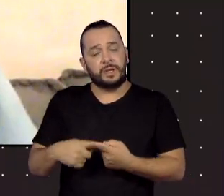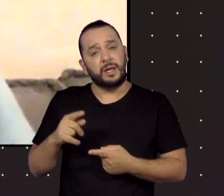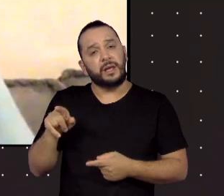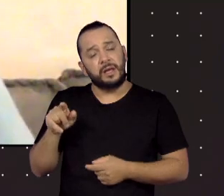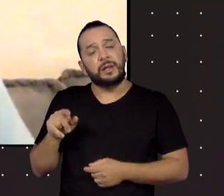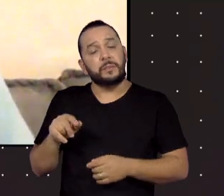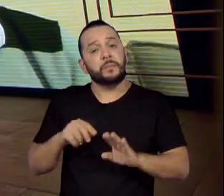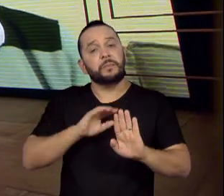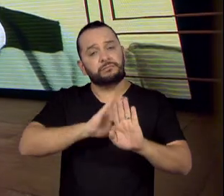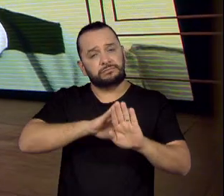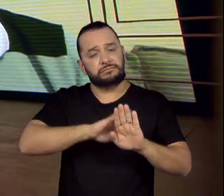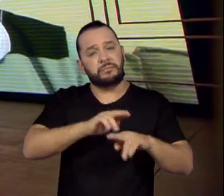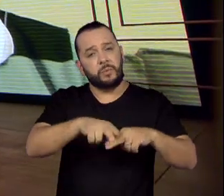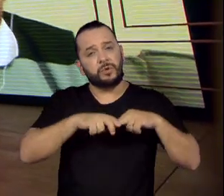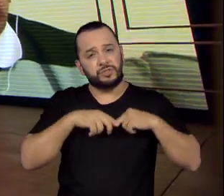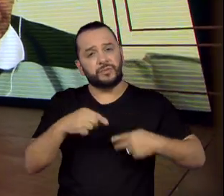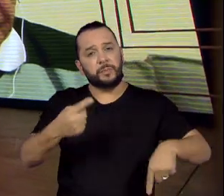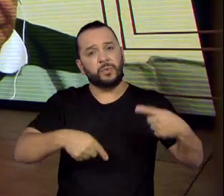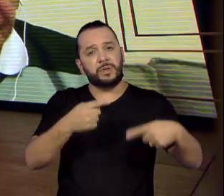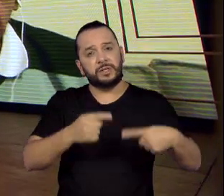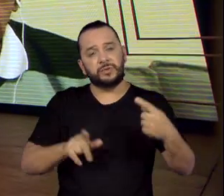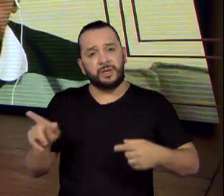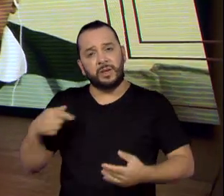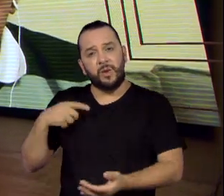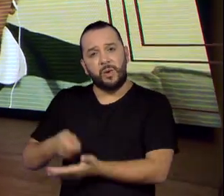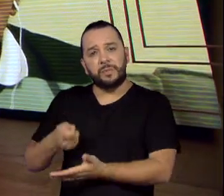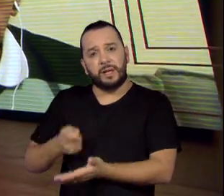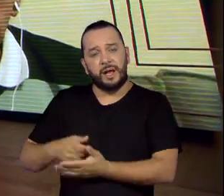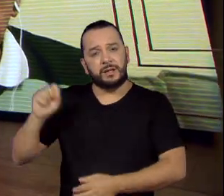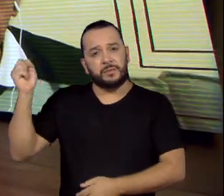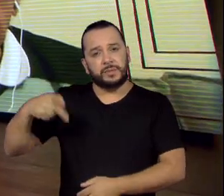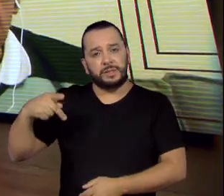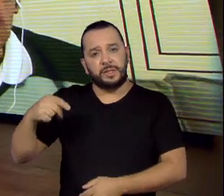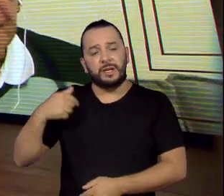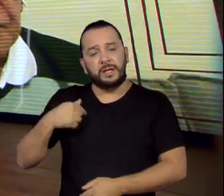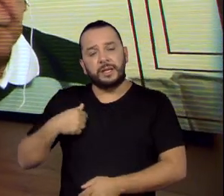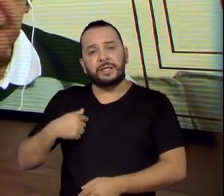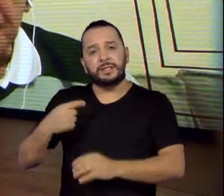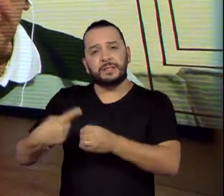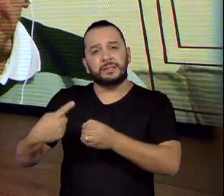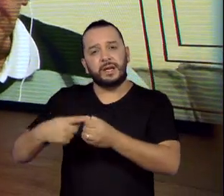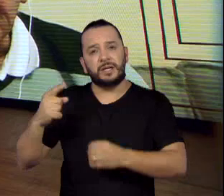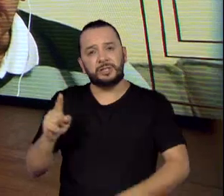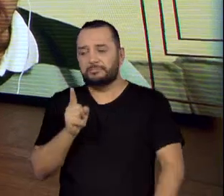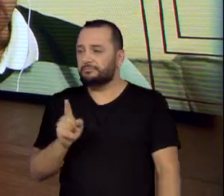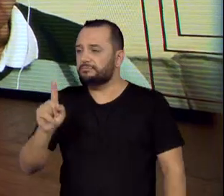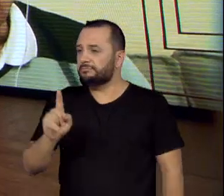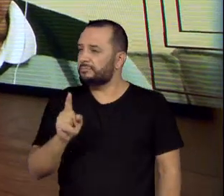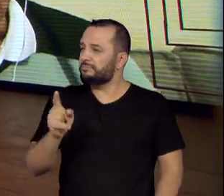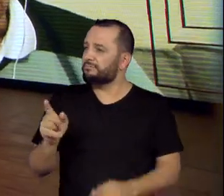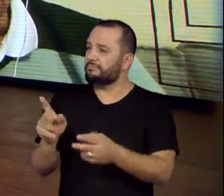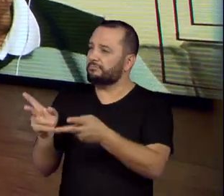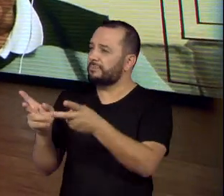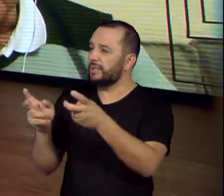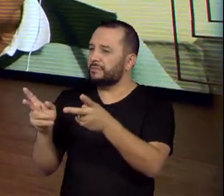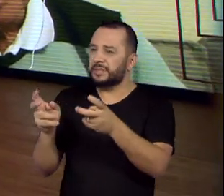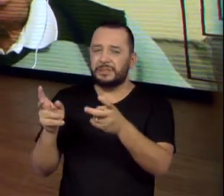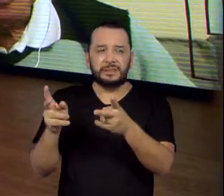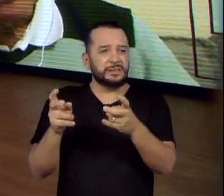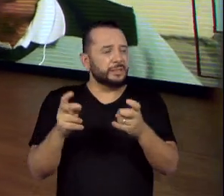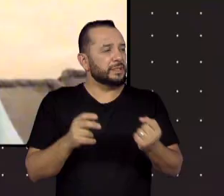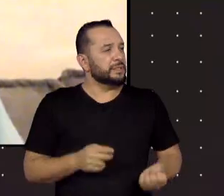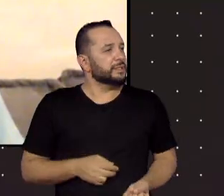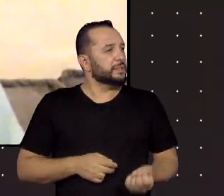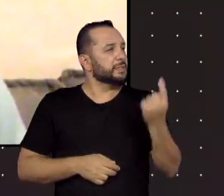aposentar. E aí ele começa a andar pela cidade, que ele nunca tinha andado, e começou a perceber coisas estranhas na cidade, começou a